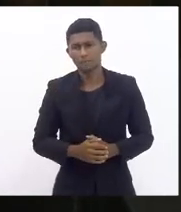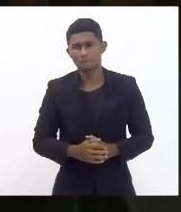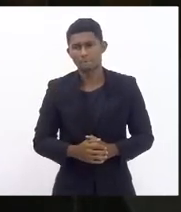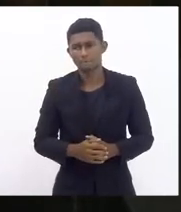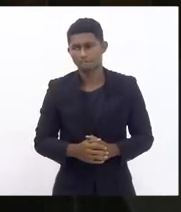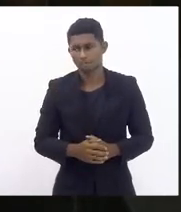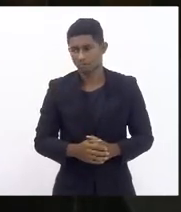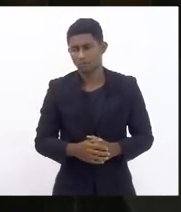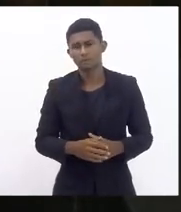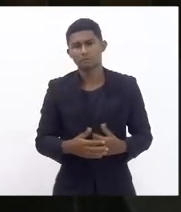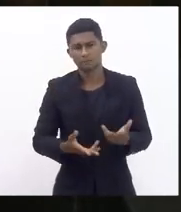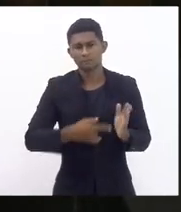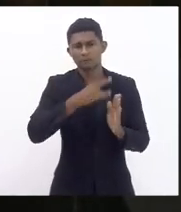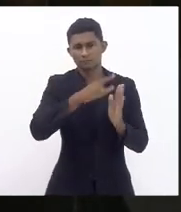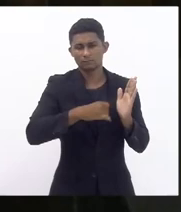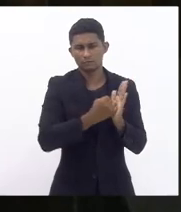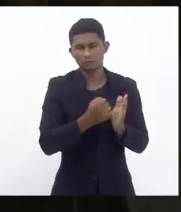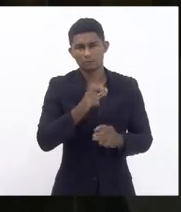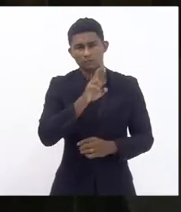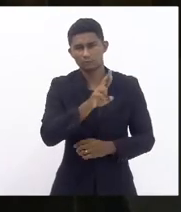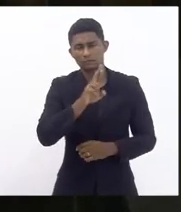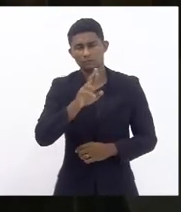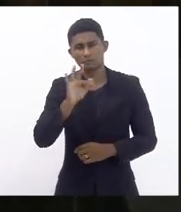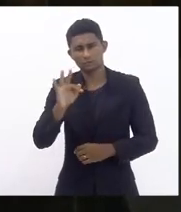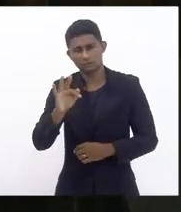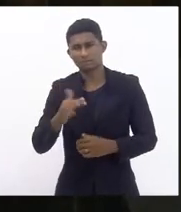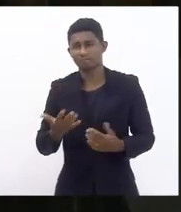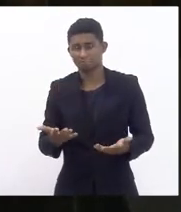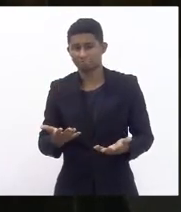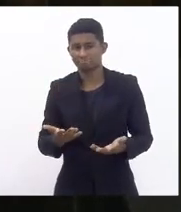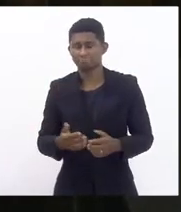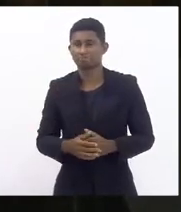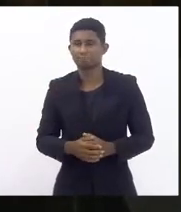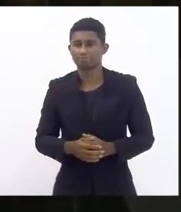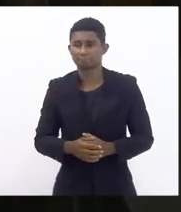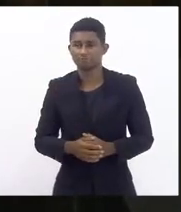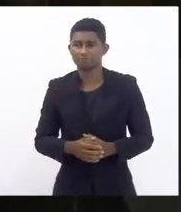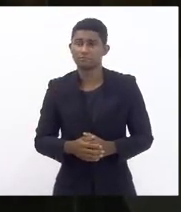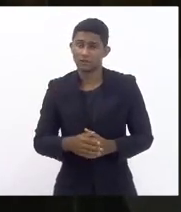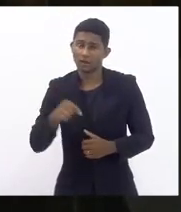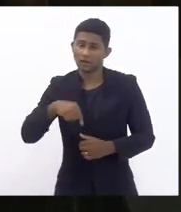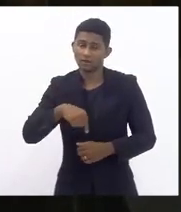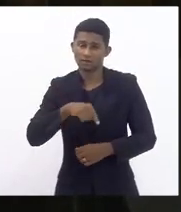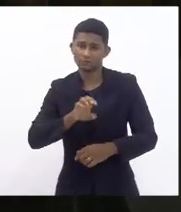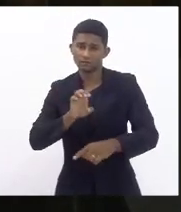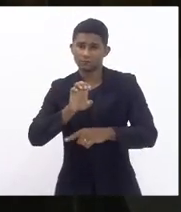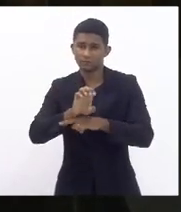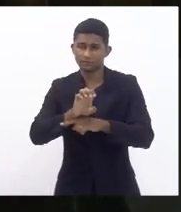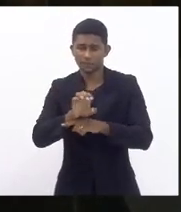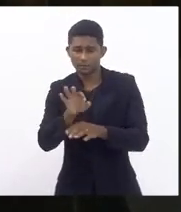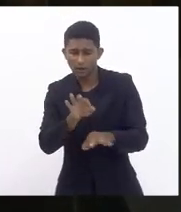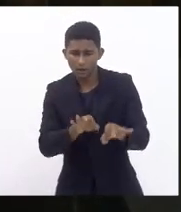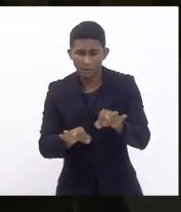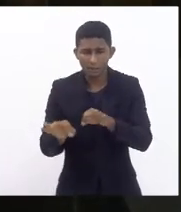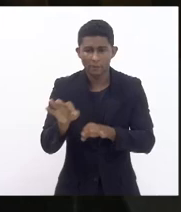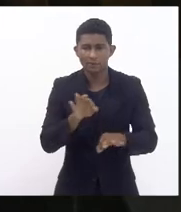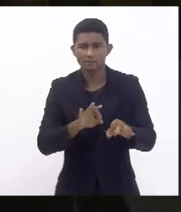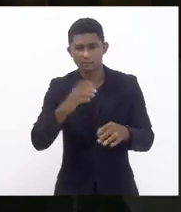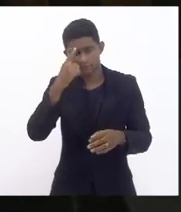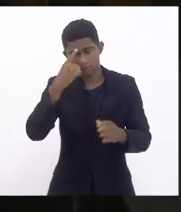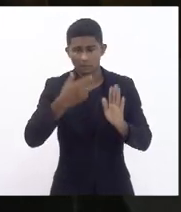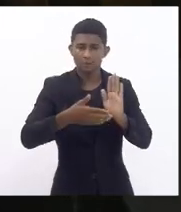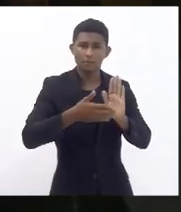Então, isso tem que estar associado a um planejamento desse Estado, de acordo com a proposta apresentada